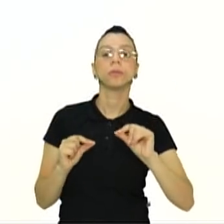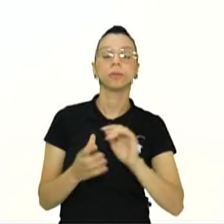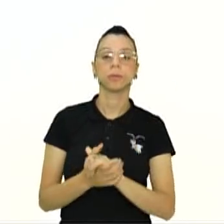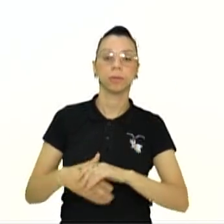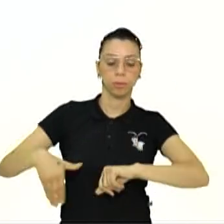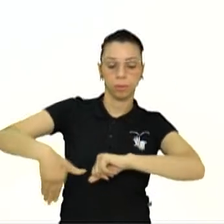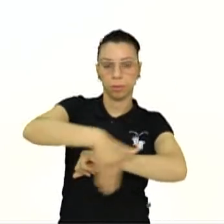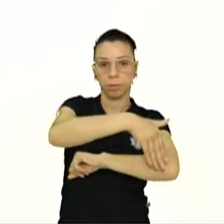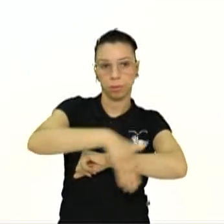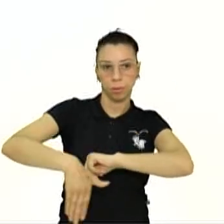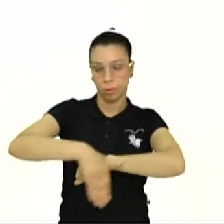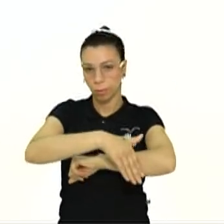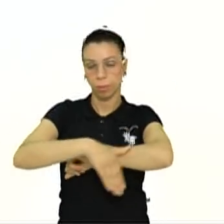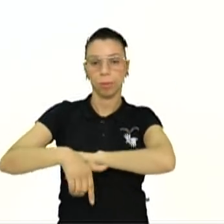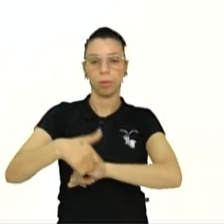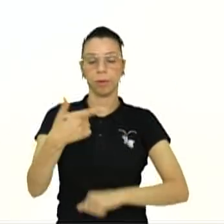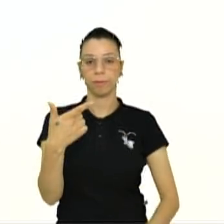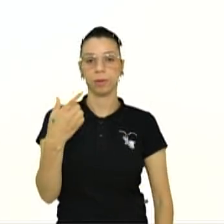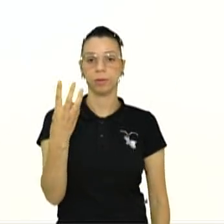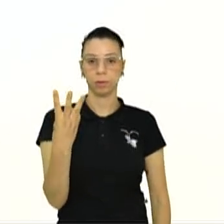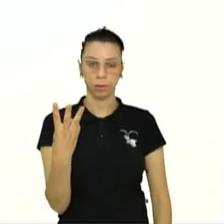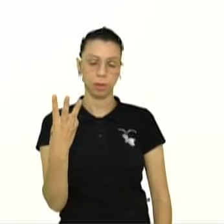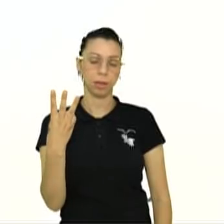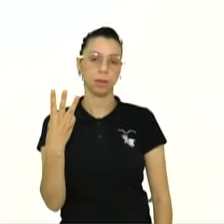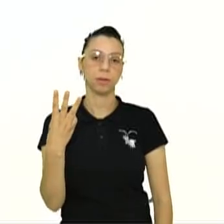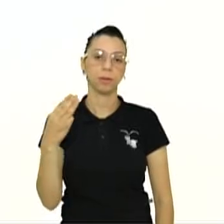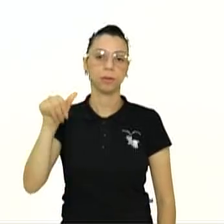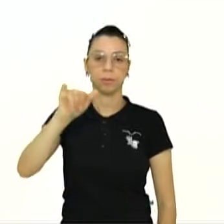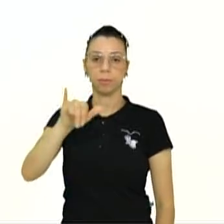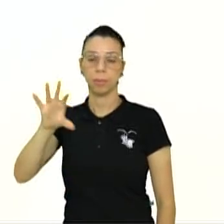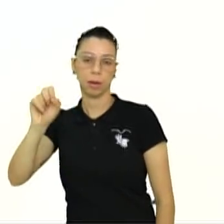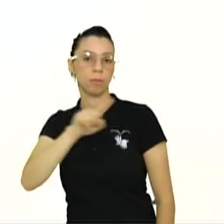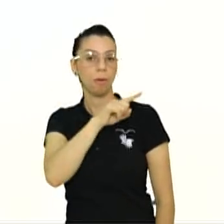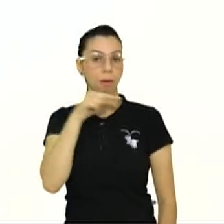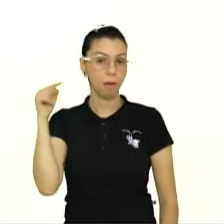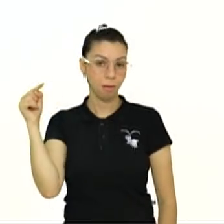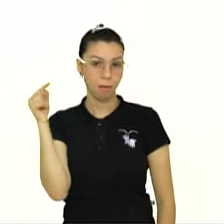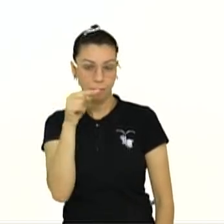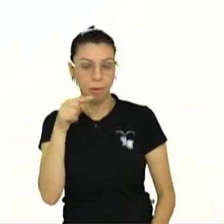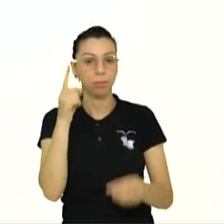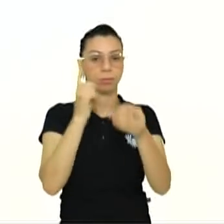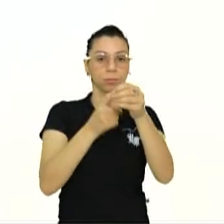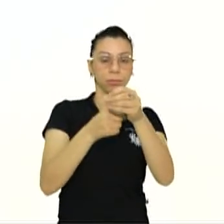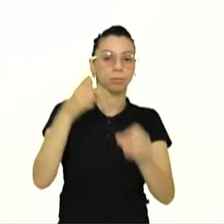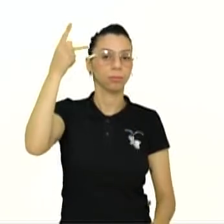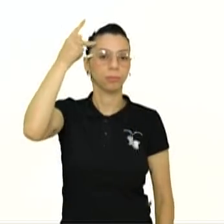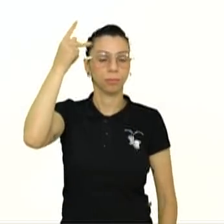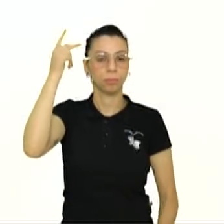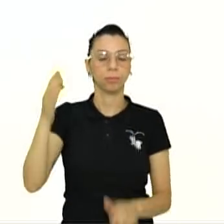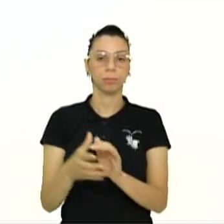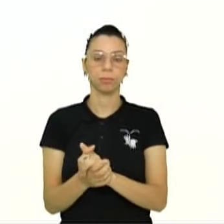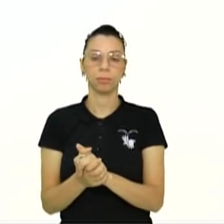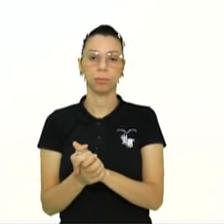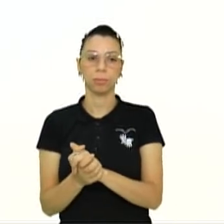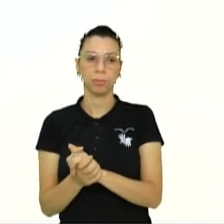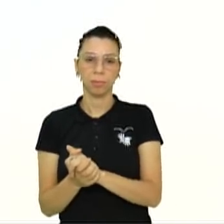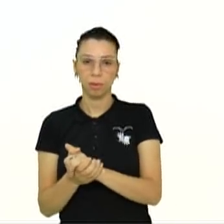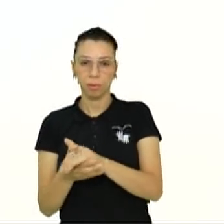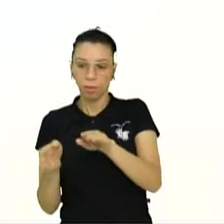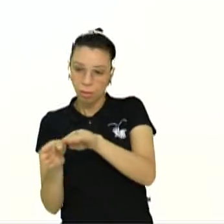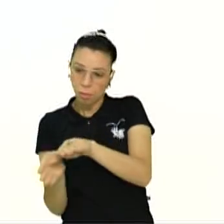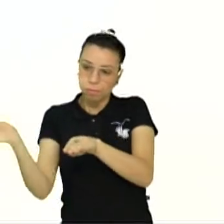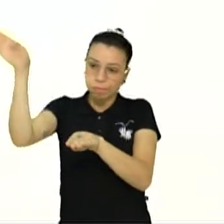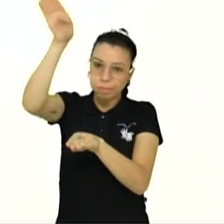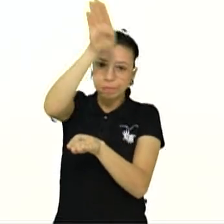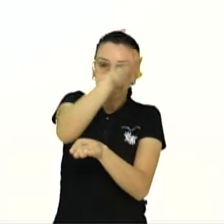rua 23 de Maio, em São Paulo, que são ondas de